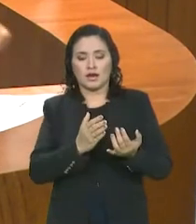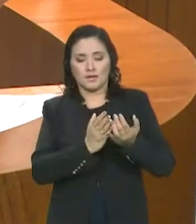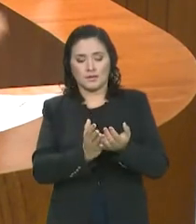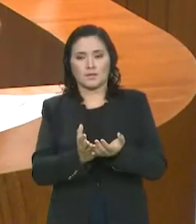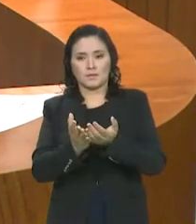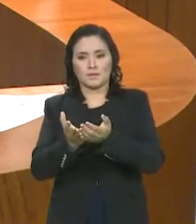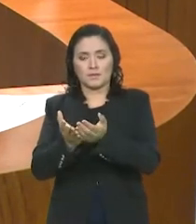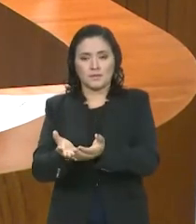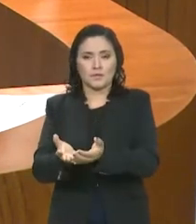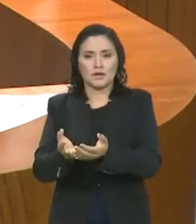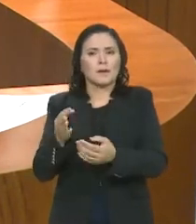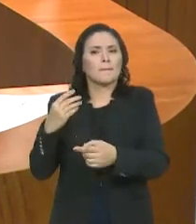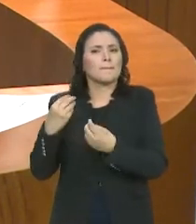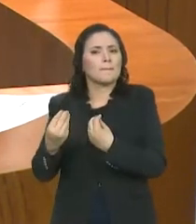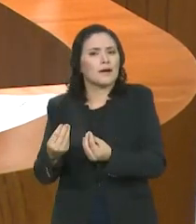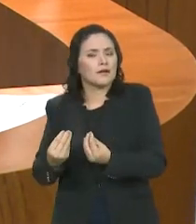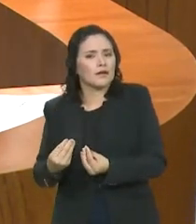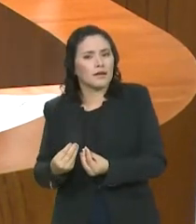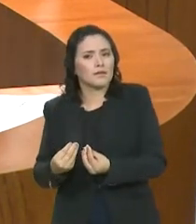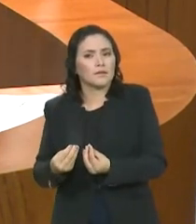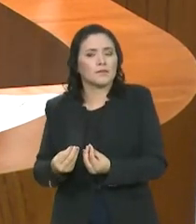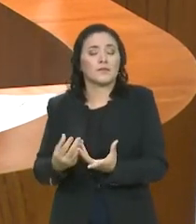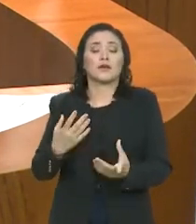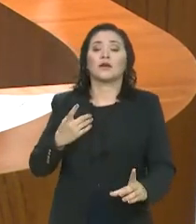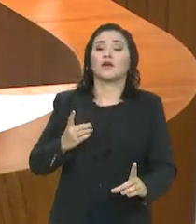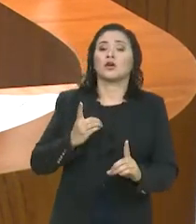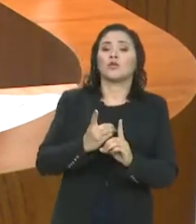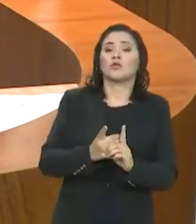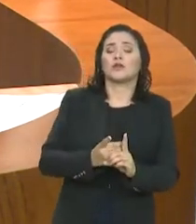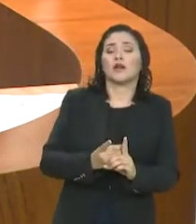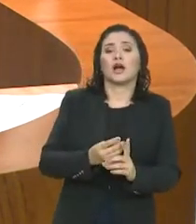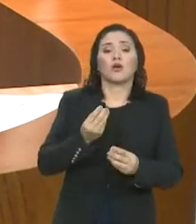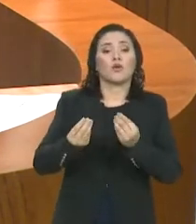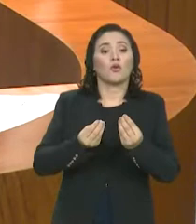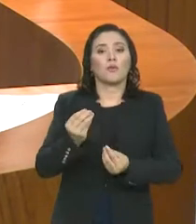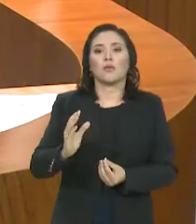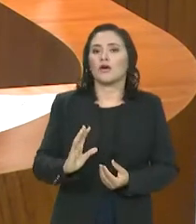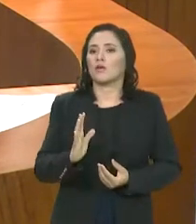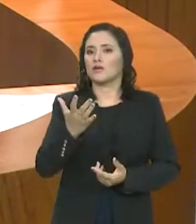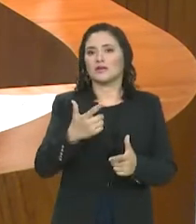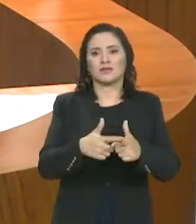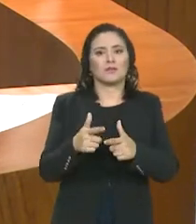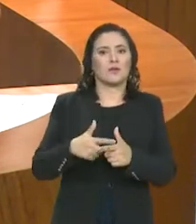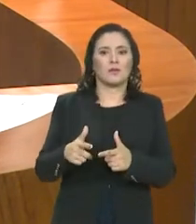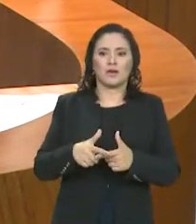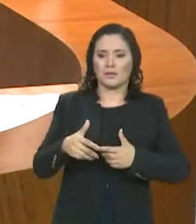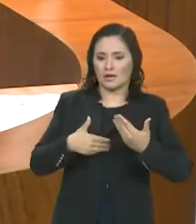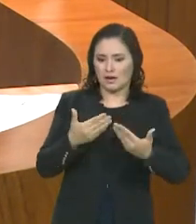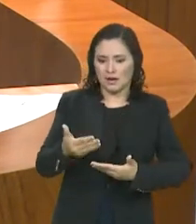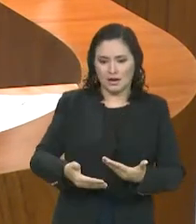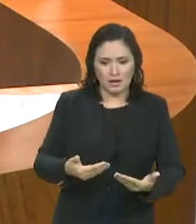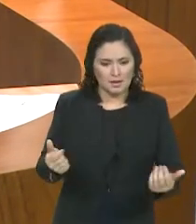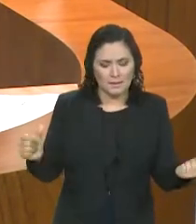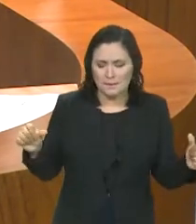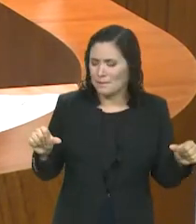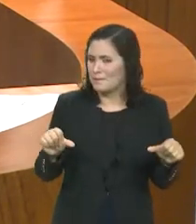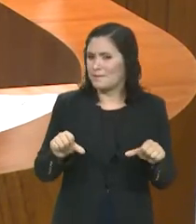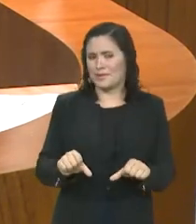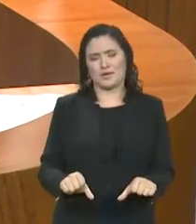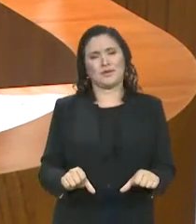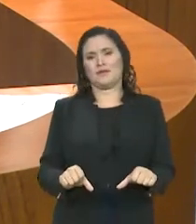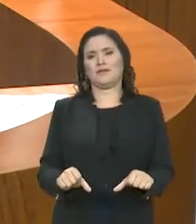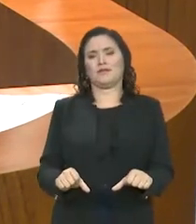desse caos instalado hoje no ferry. Mas o mais importante, o objetivo da CPI é para que nós possamos